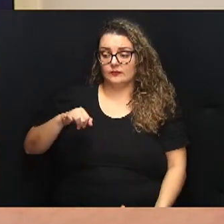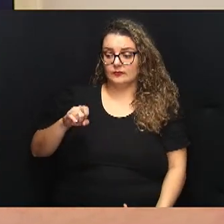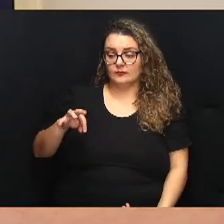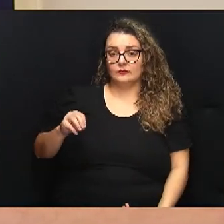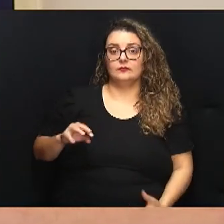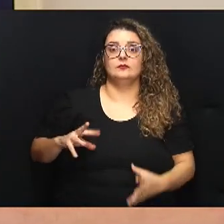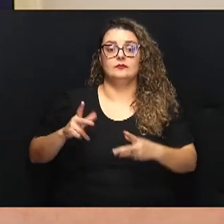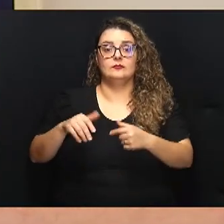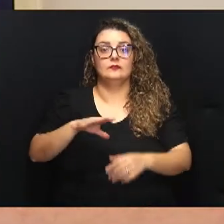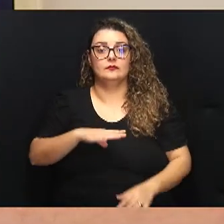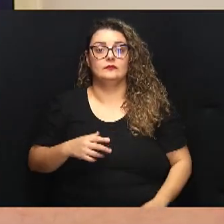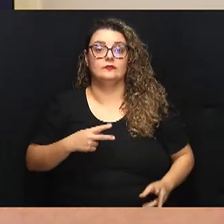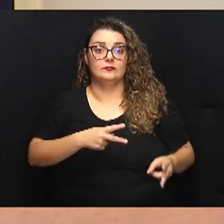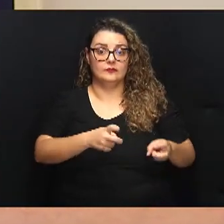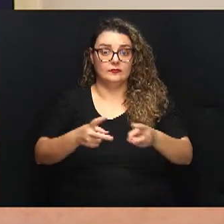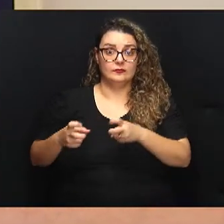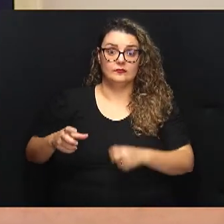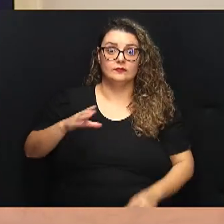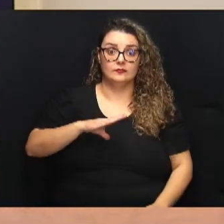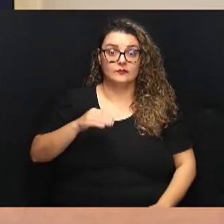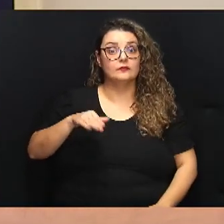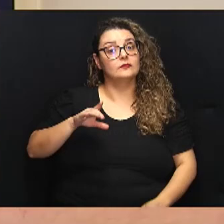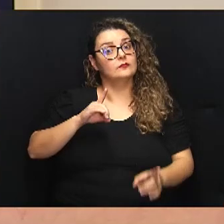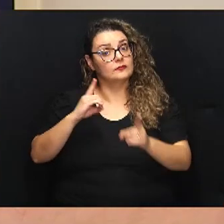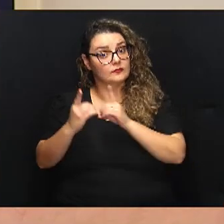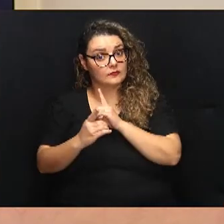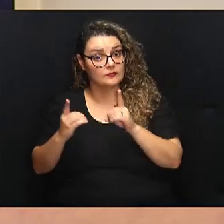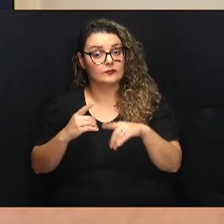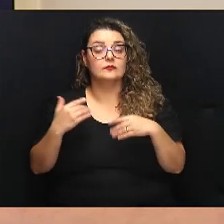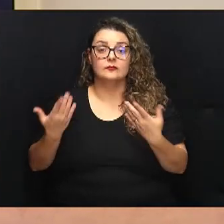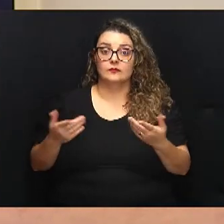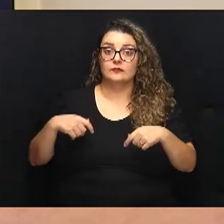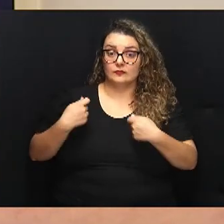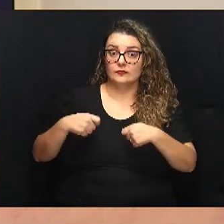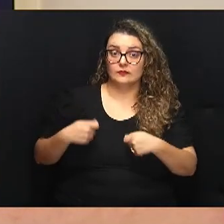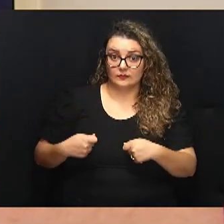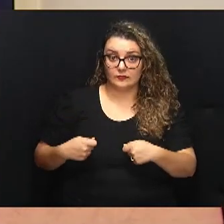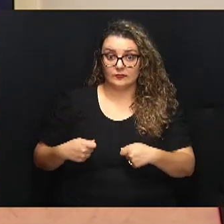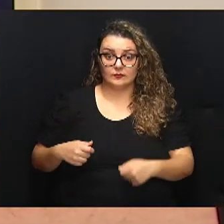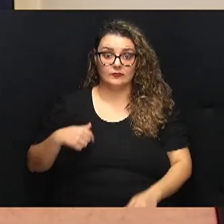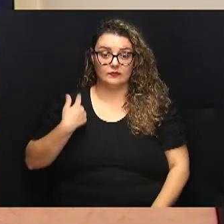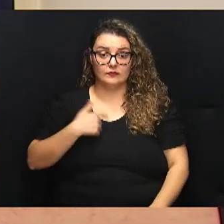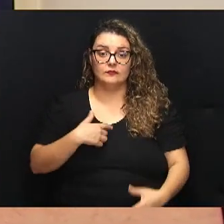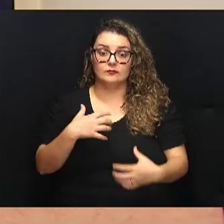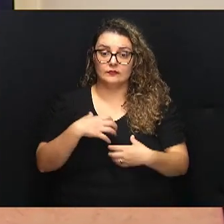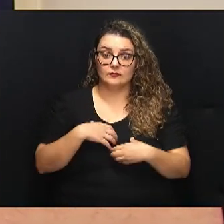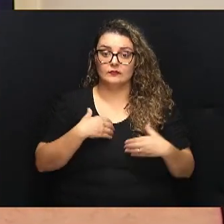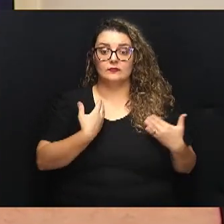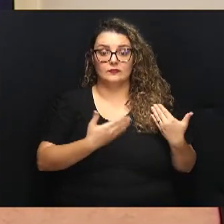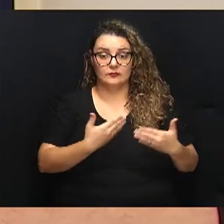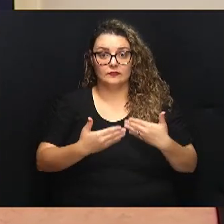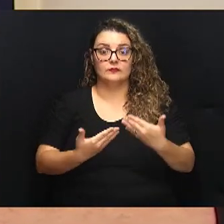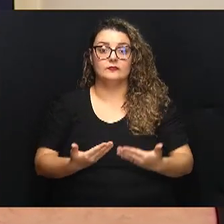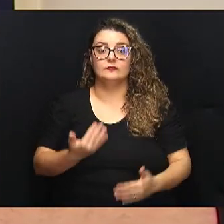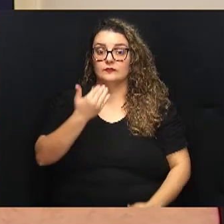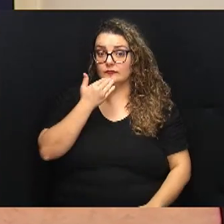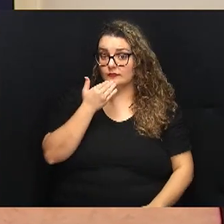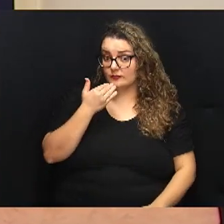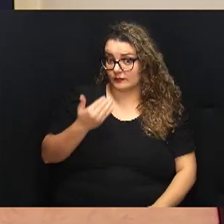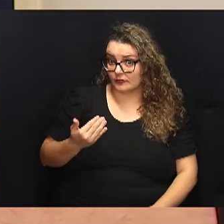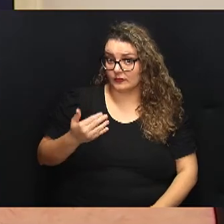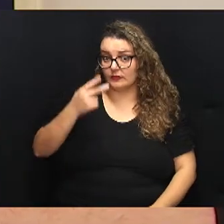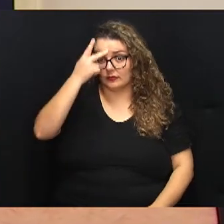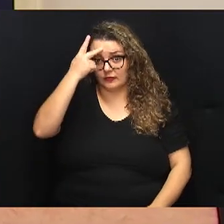inteira. A gente percebe que a cidade está mais dinâmica, então é uma necessidade mesmo que a gente vem sentindo ao longo do tempo, com pedidos dos